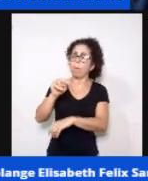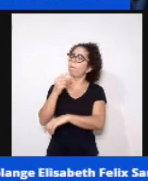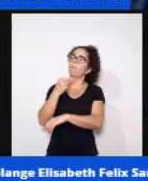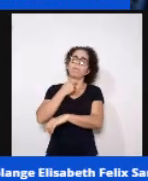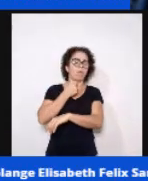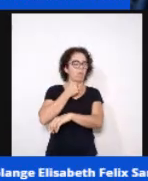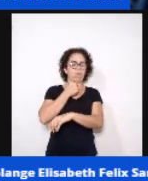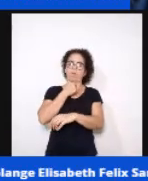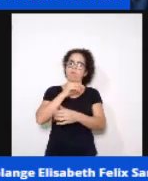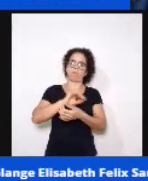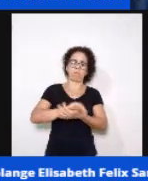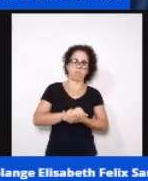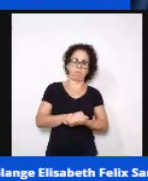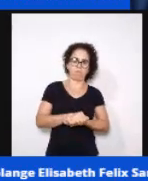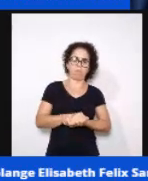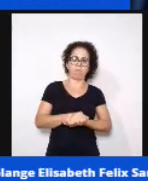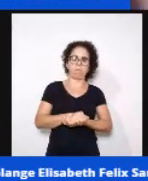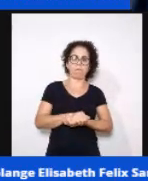favor.